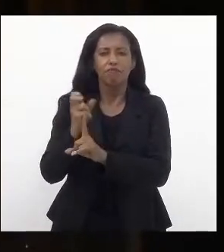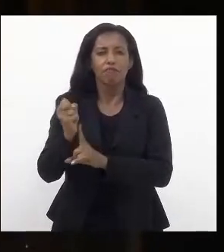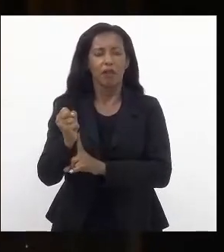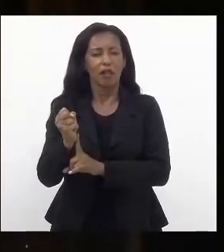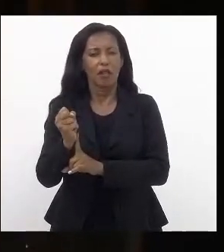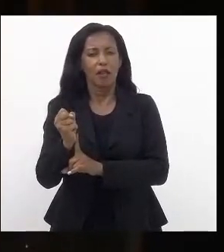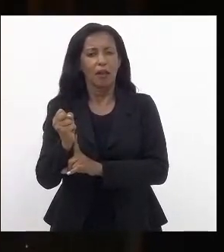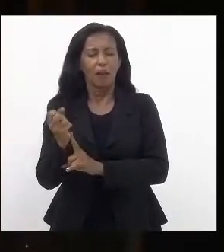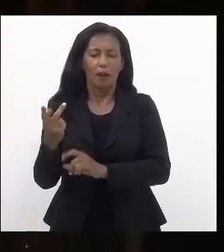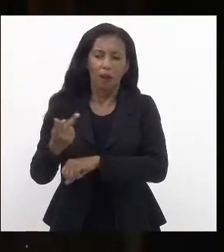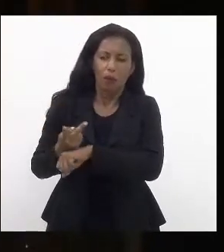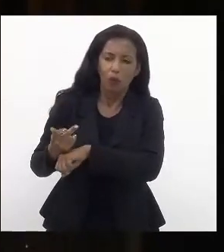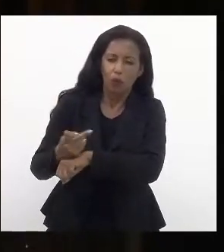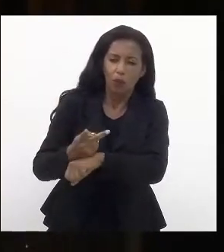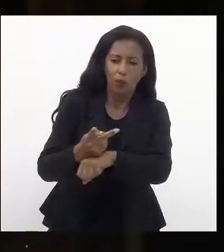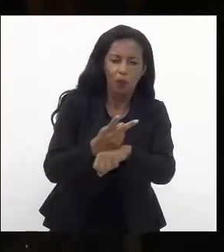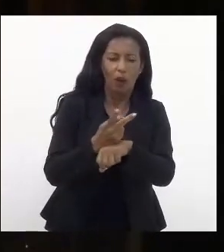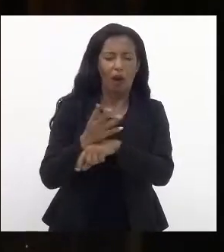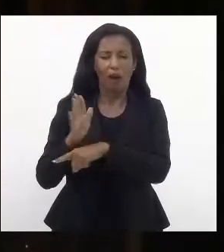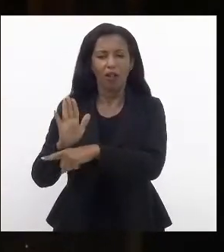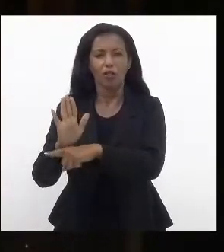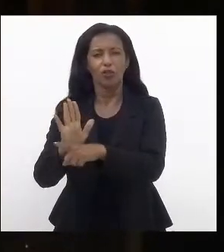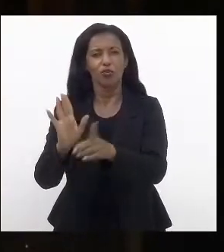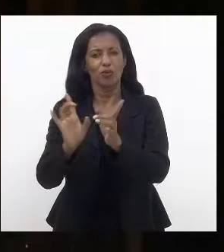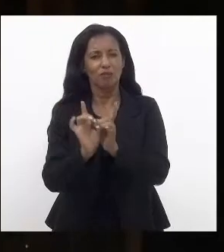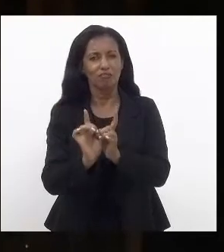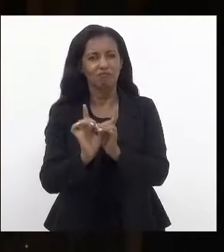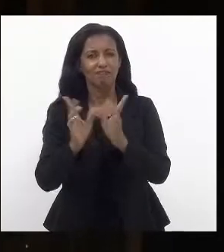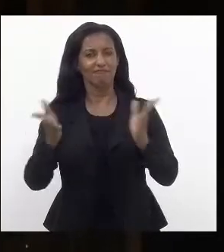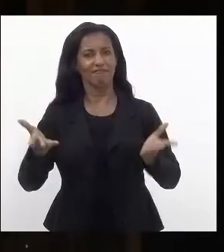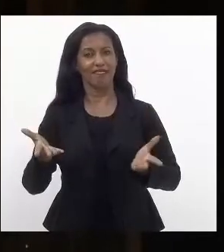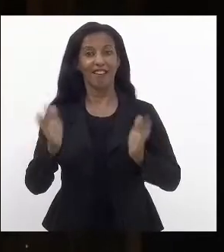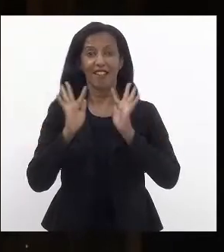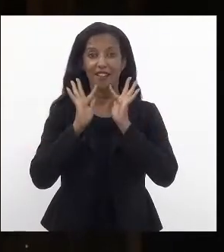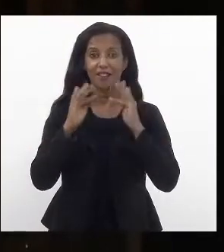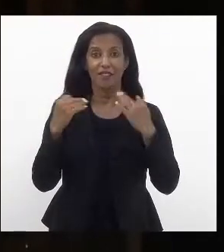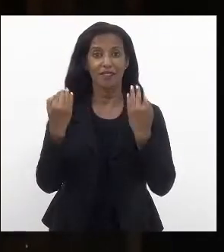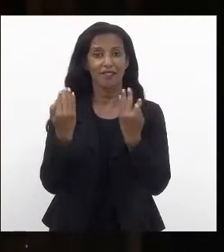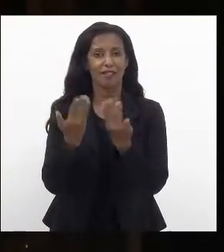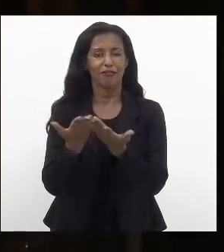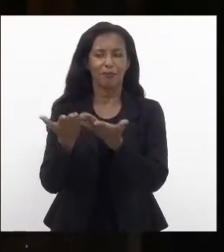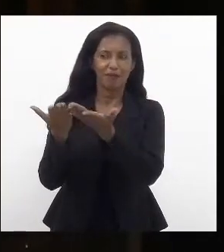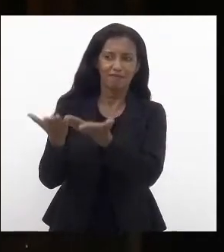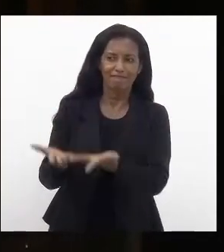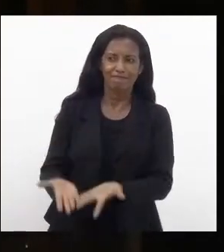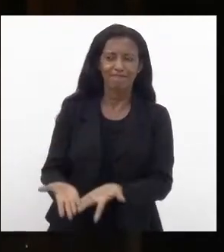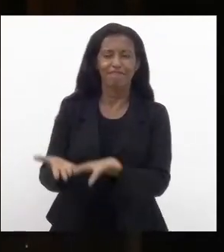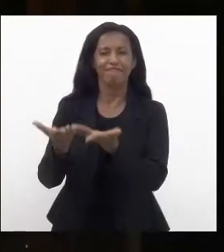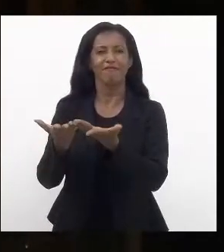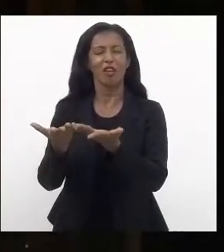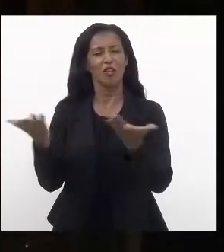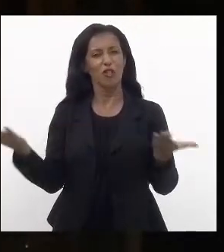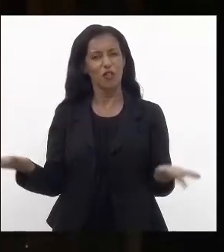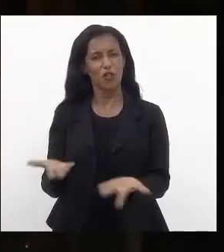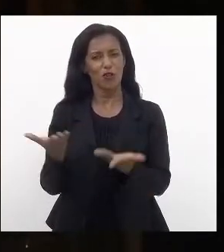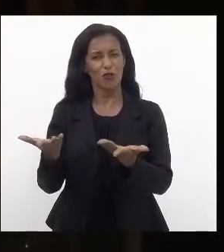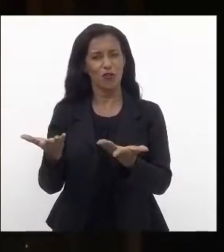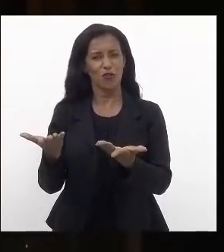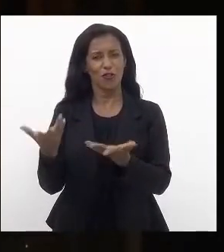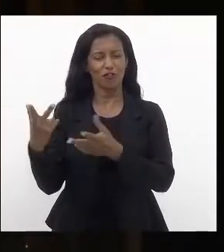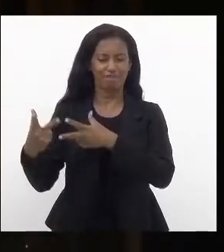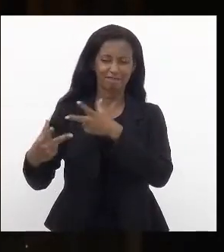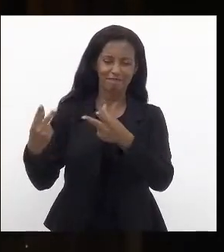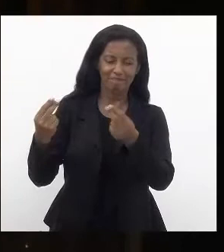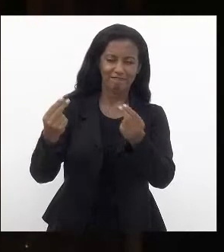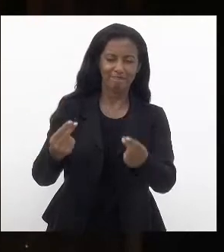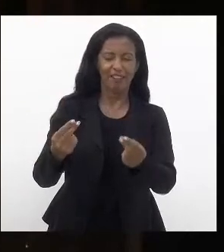vida para buscar a justiça, a democracia. Essa família que hoje está sendo homenageada. Esse aí